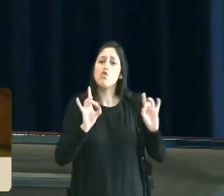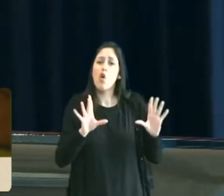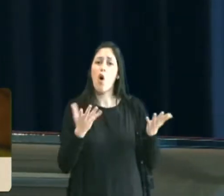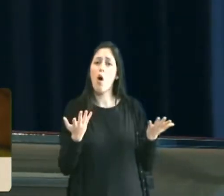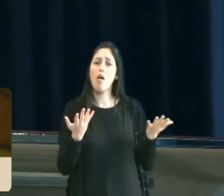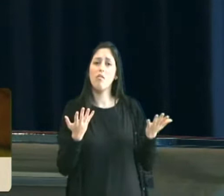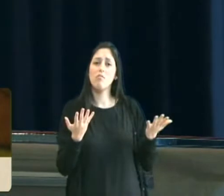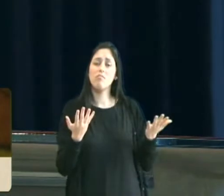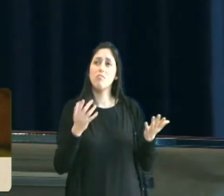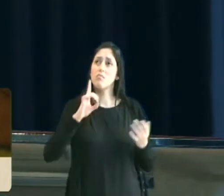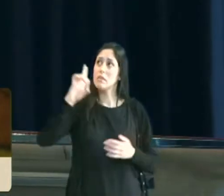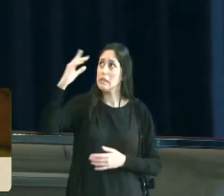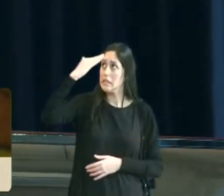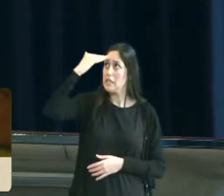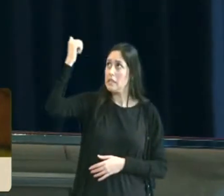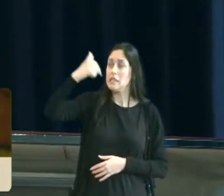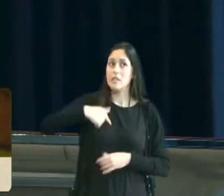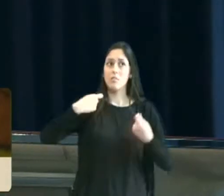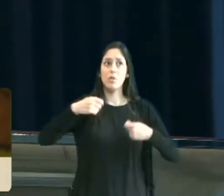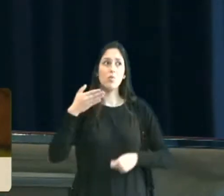Qual é a tua casa do Jairo?